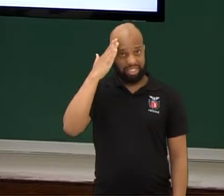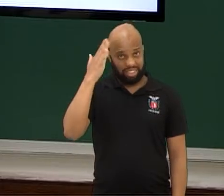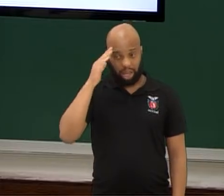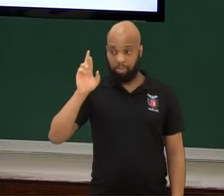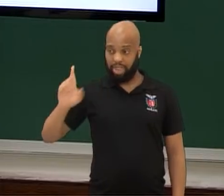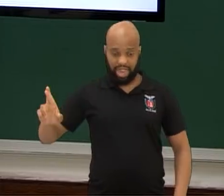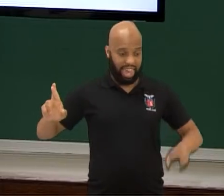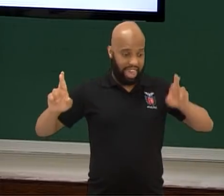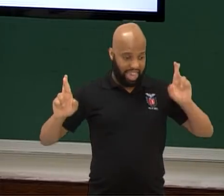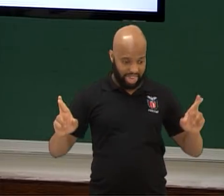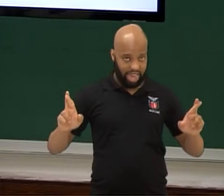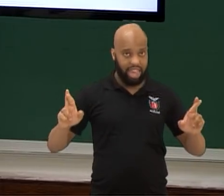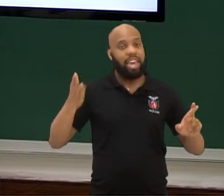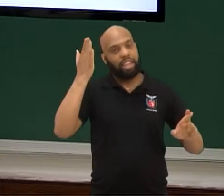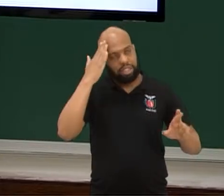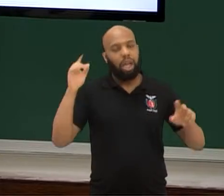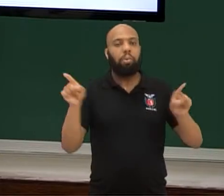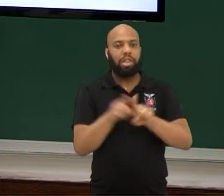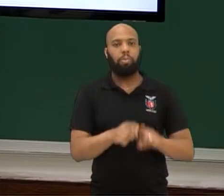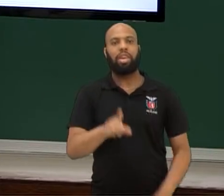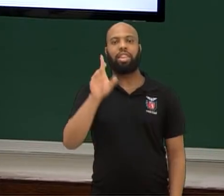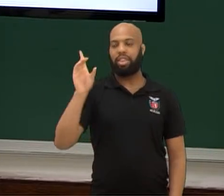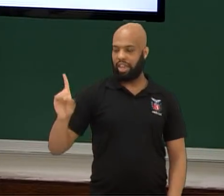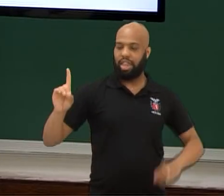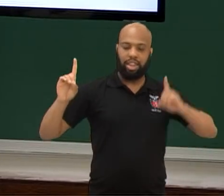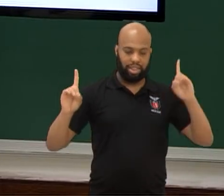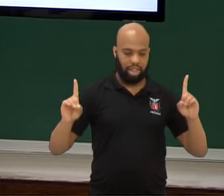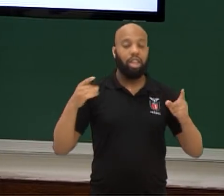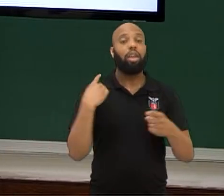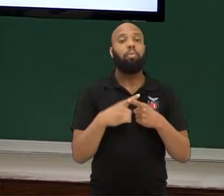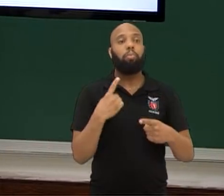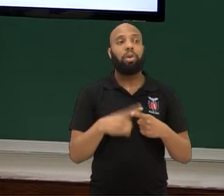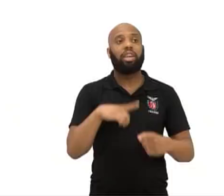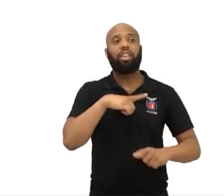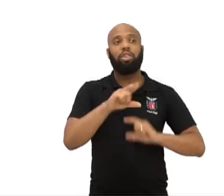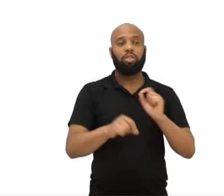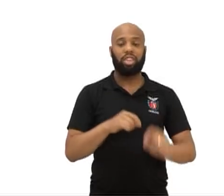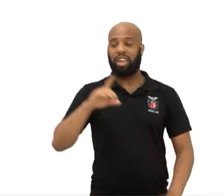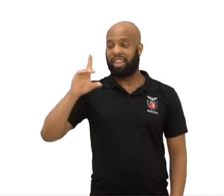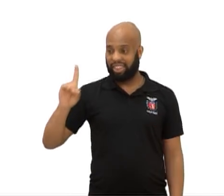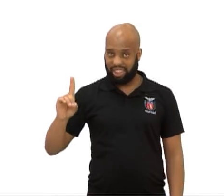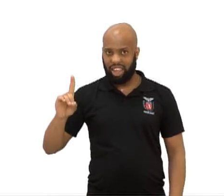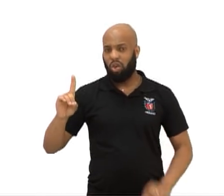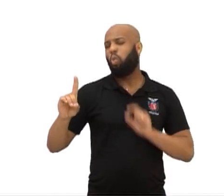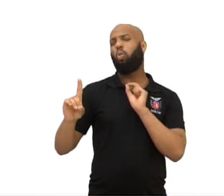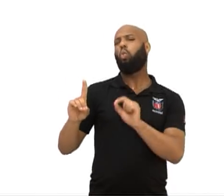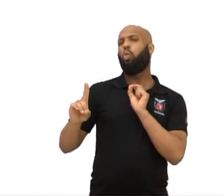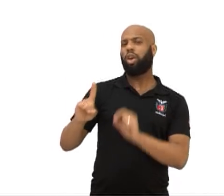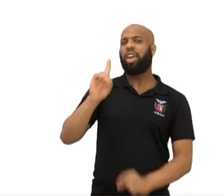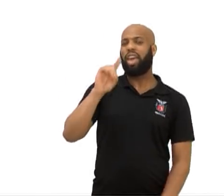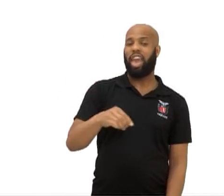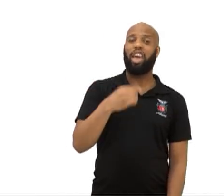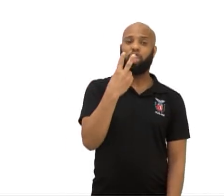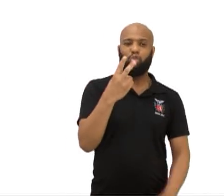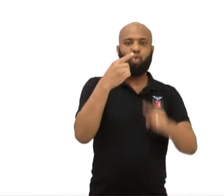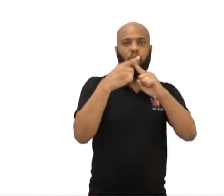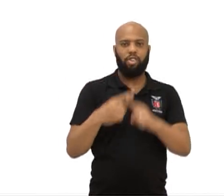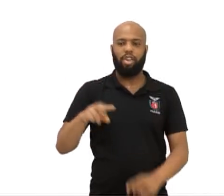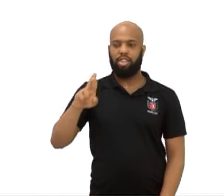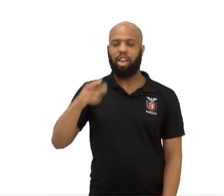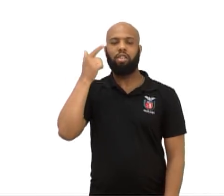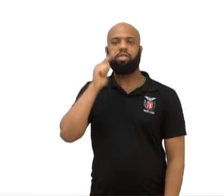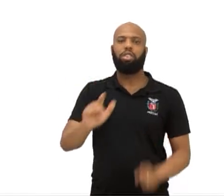o raio, sabemos o diâmetro. Por quê? Porque o diâmetro, o raio, multiplicado por 2, né? Nós temos